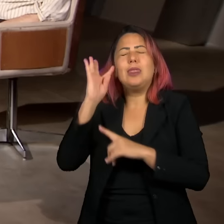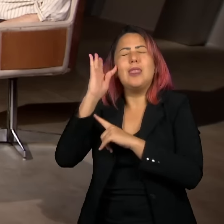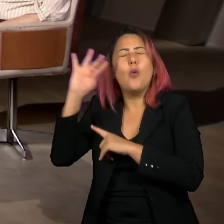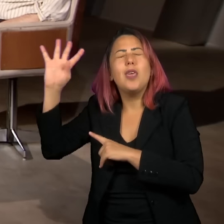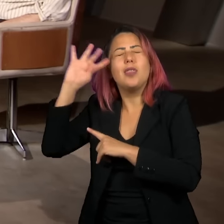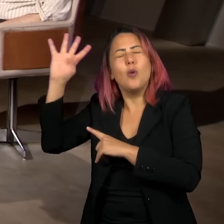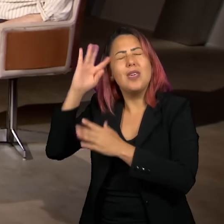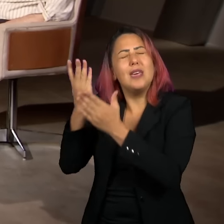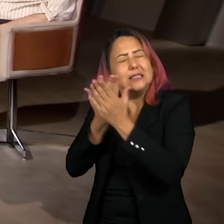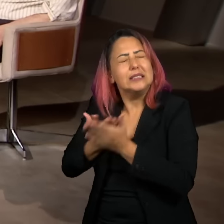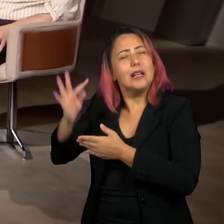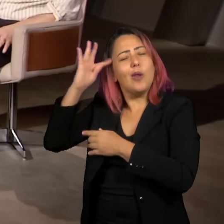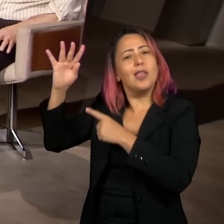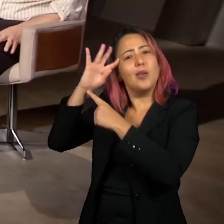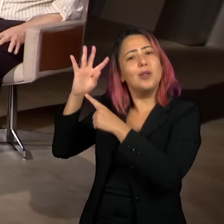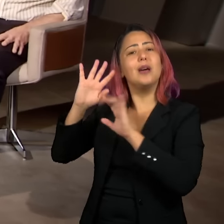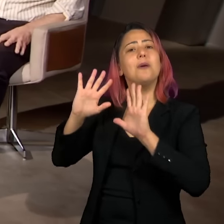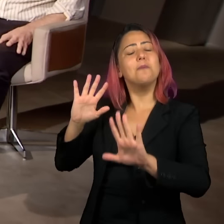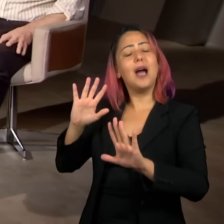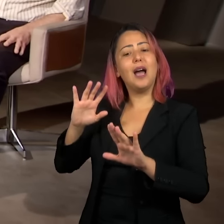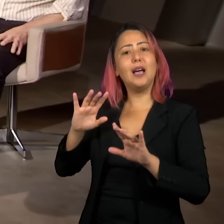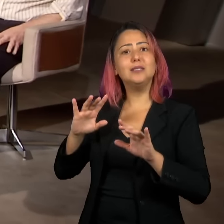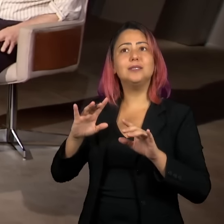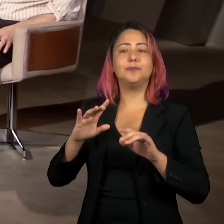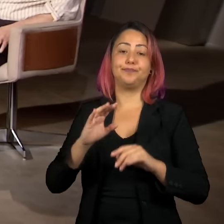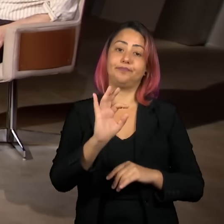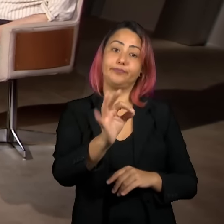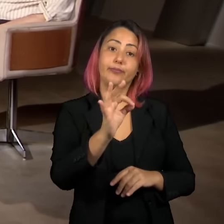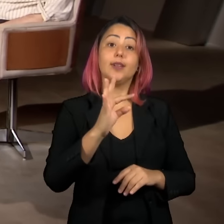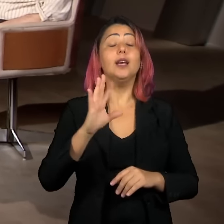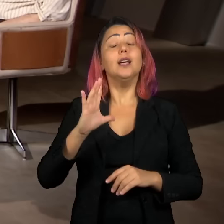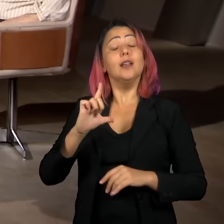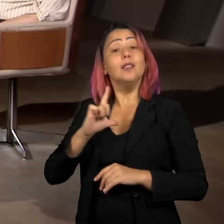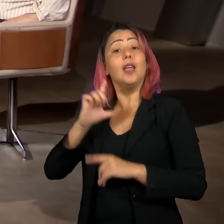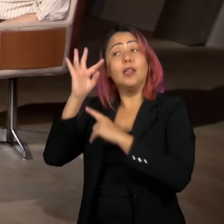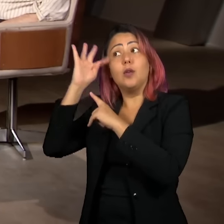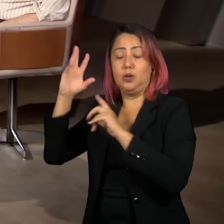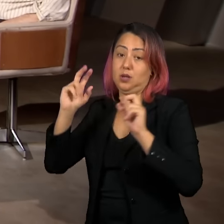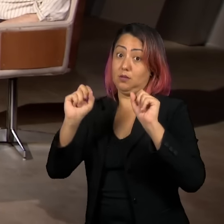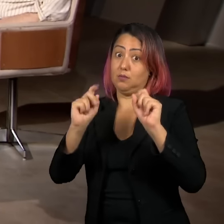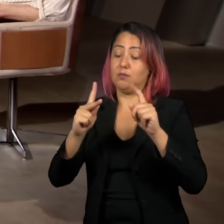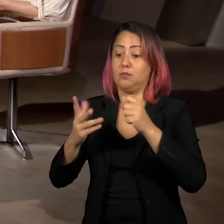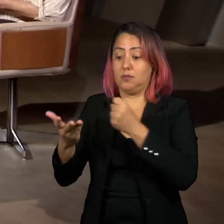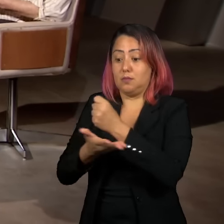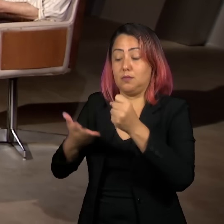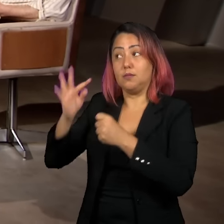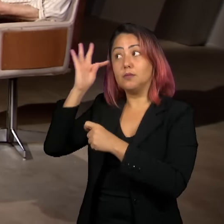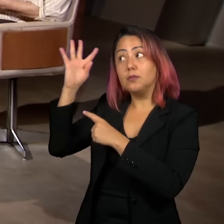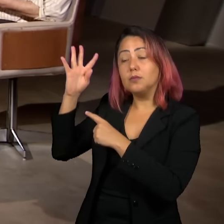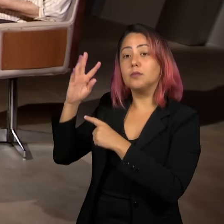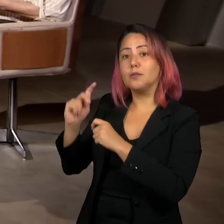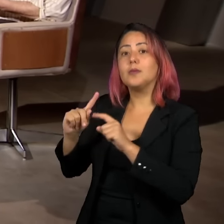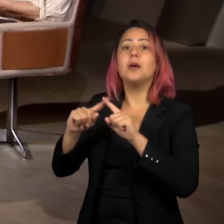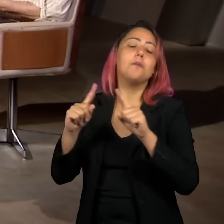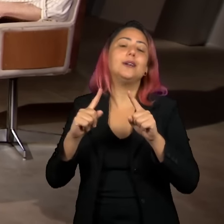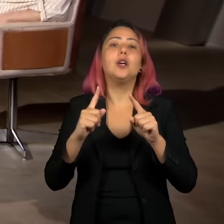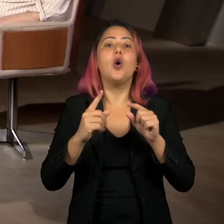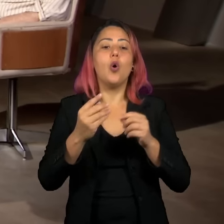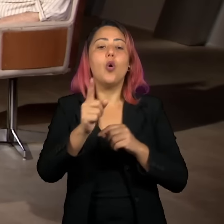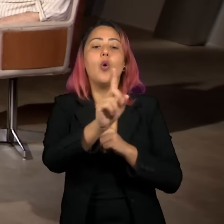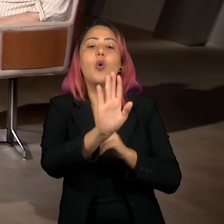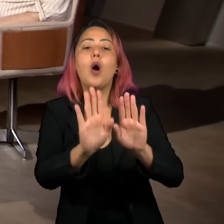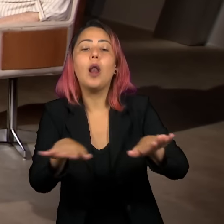como que a gente consegue mudar isso no brasilor transmite é teoria que transmite né porque na verdade quando você fala como aprende de como nós